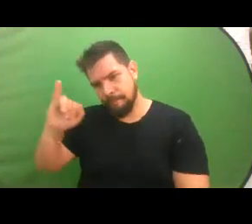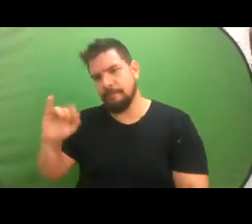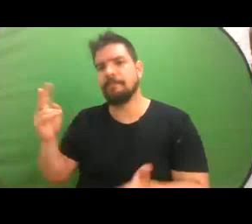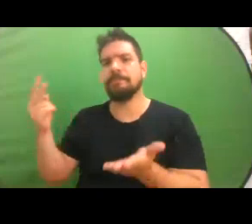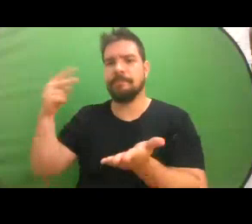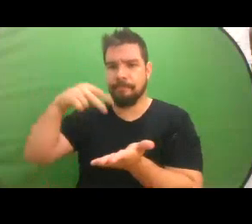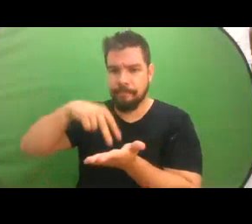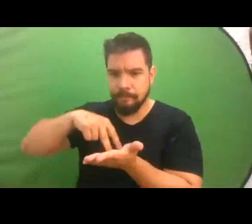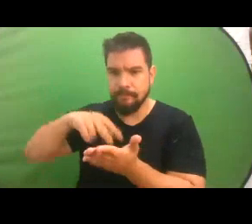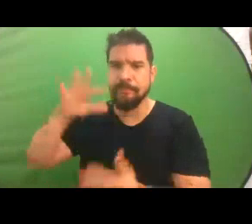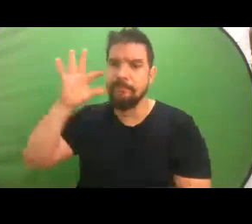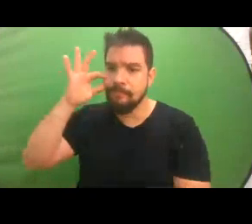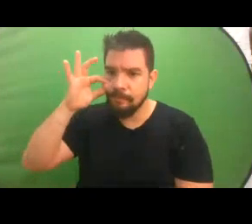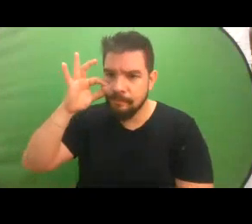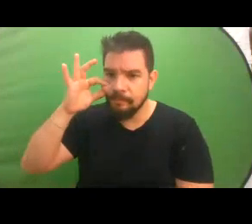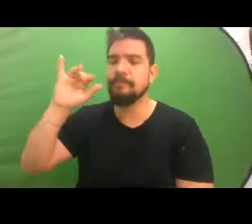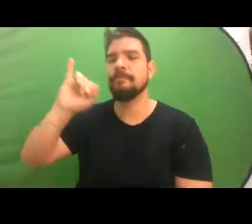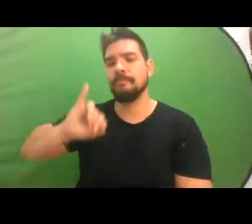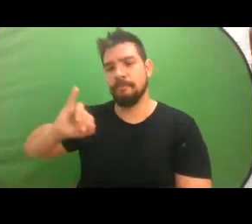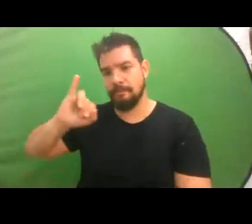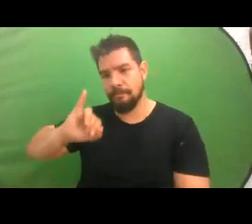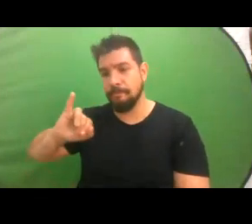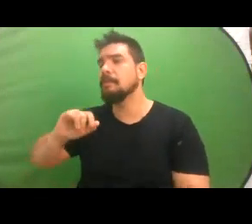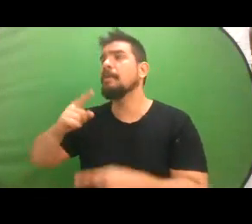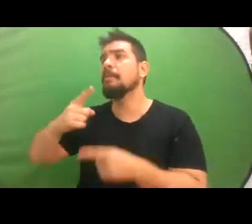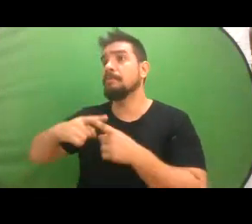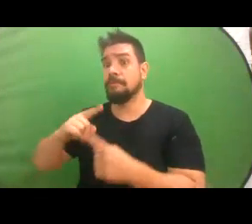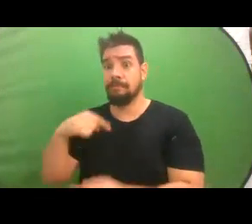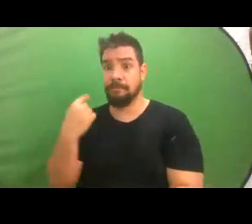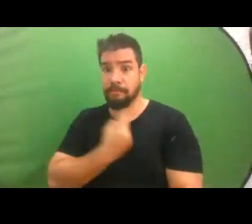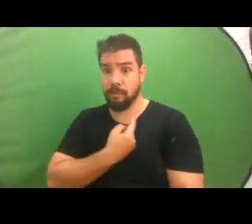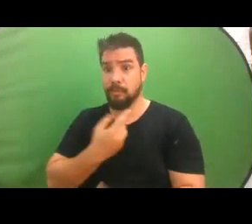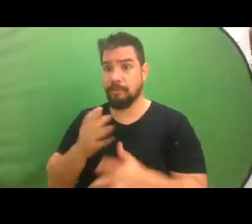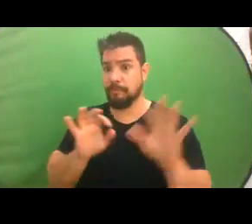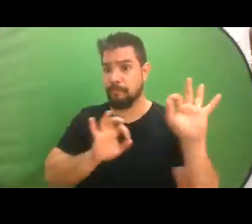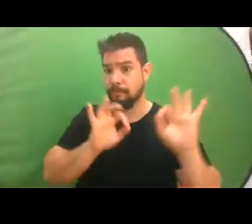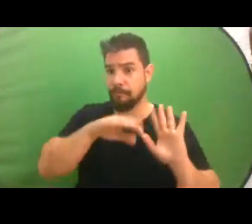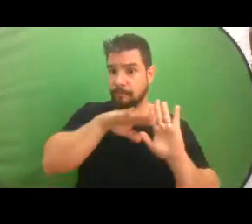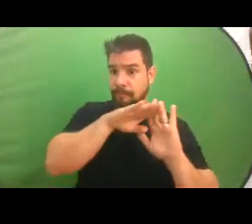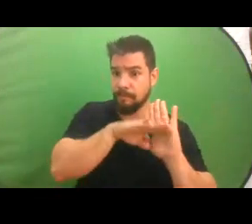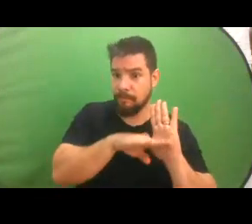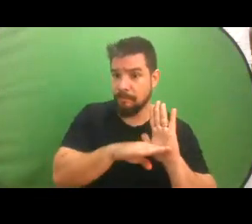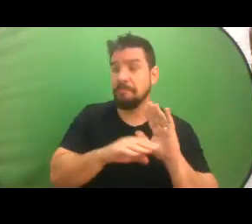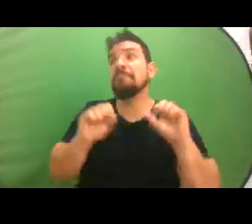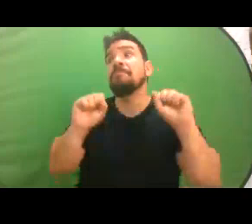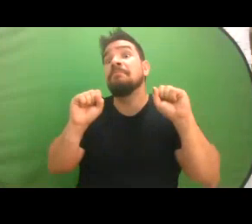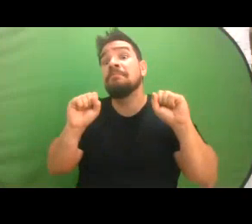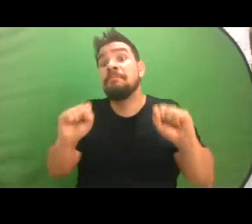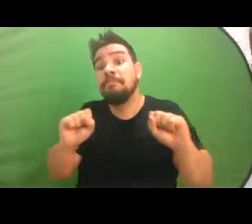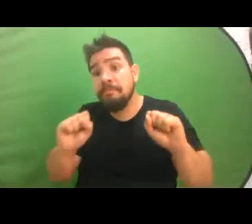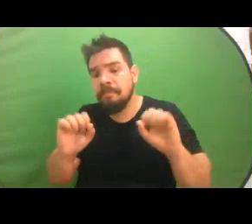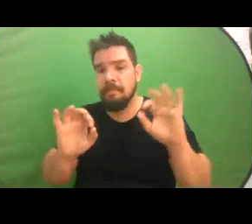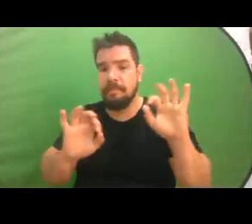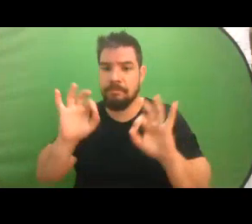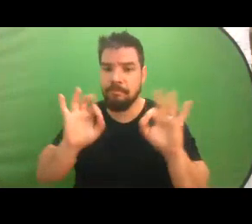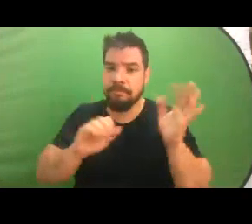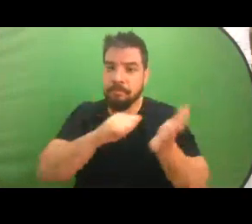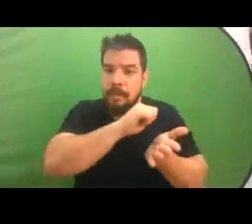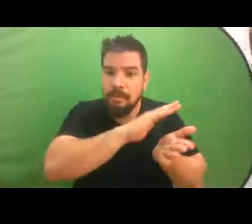o encontro aqui. Então, como nós estamos preparando, pode ser que haja alguma atividade que os